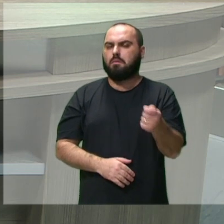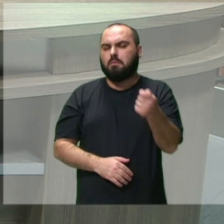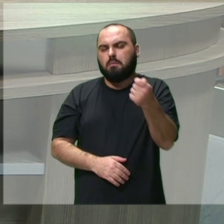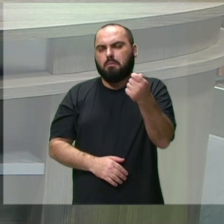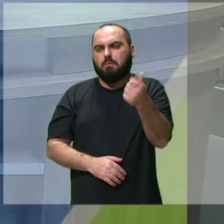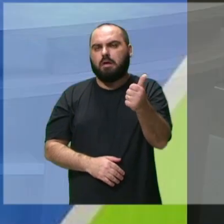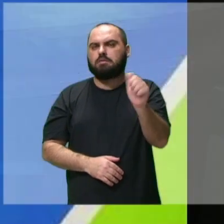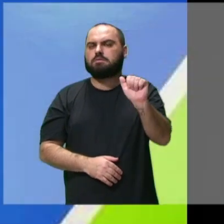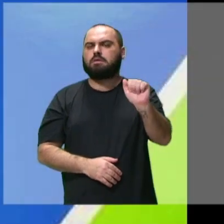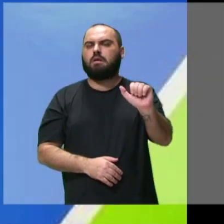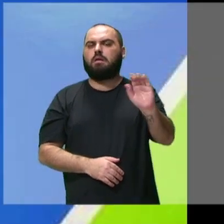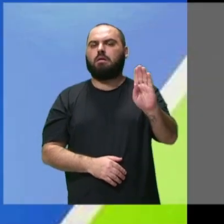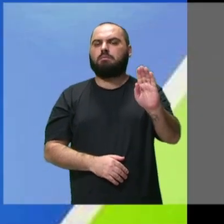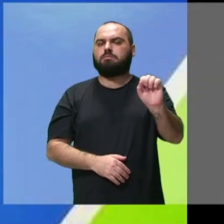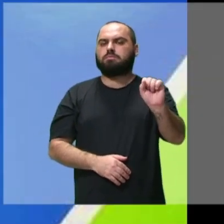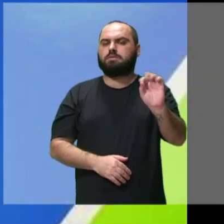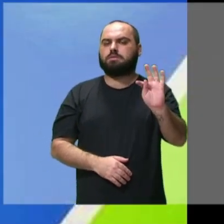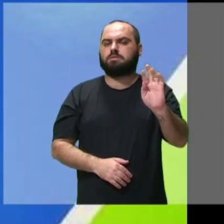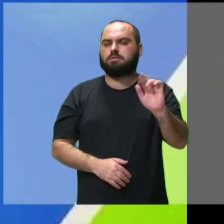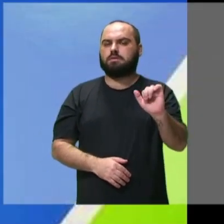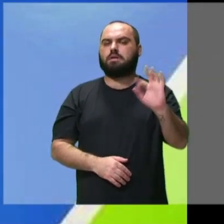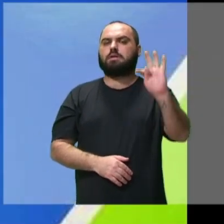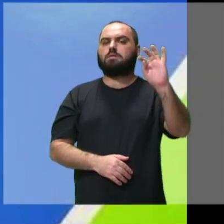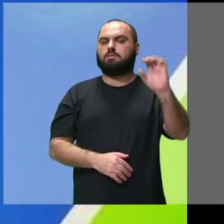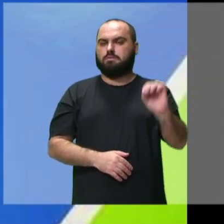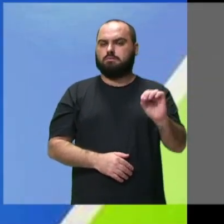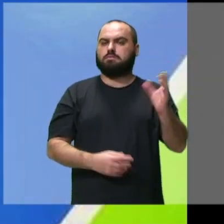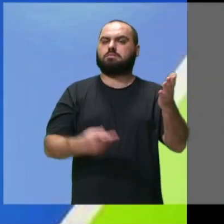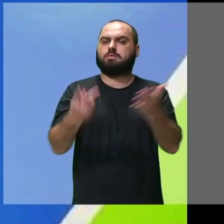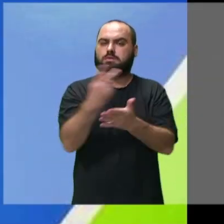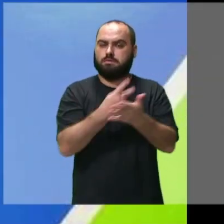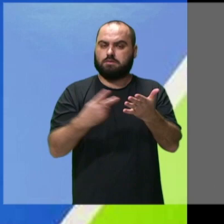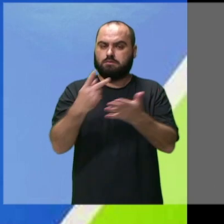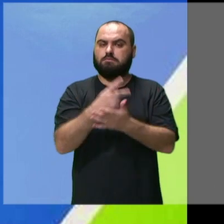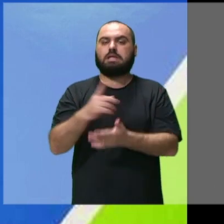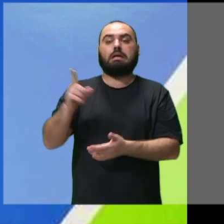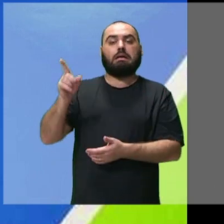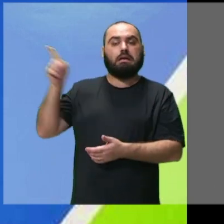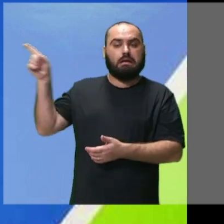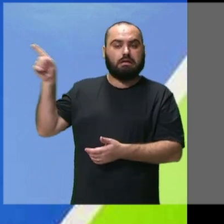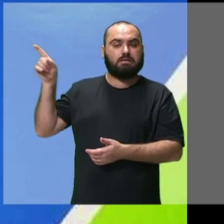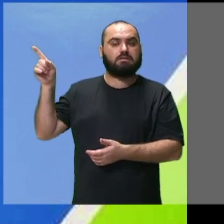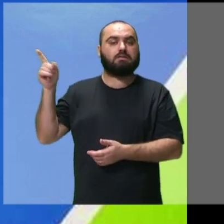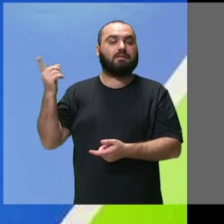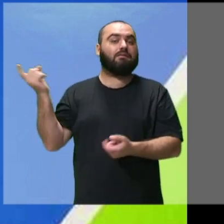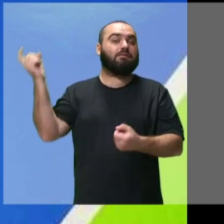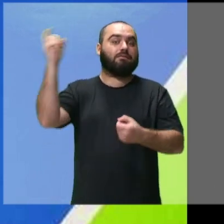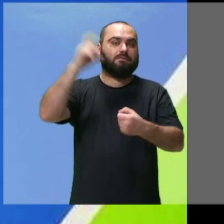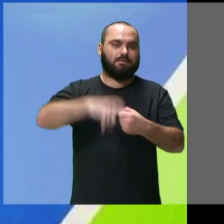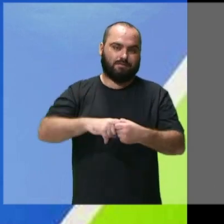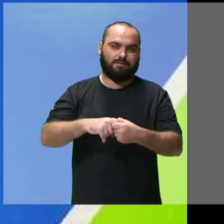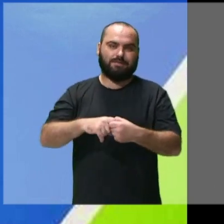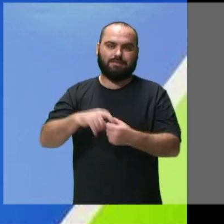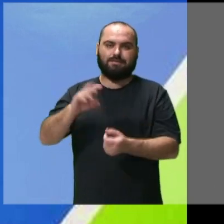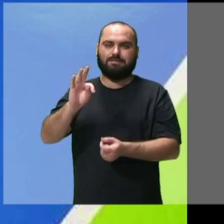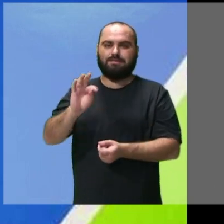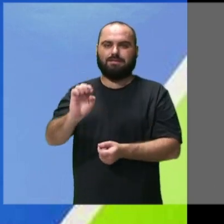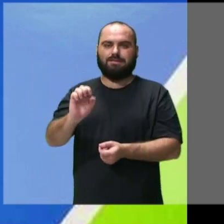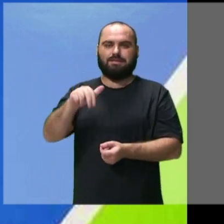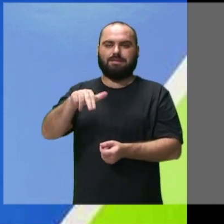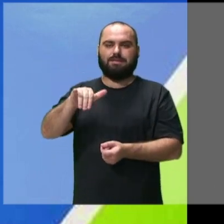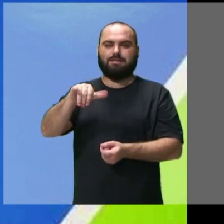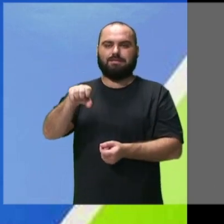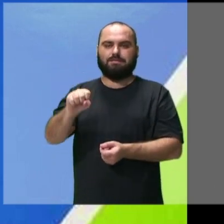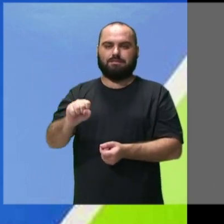abstrato, né? Geométrico. A inspiração desse, eu vou voltar lá no tênis, né? Que é um esporte que eu gosto de praticar.